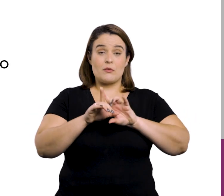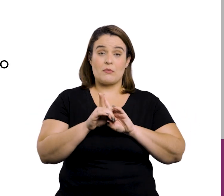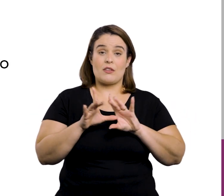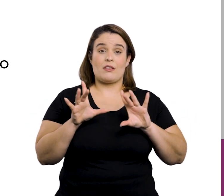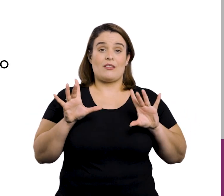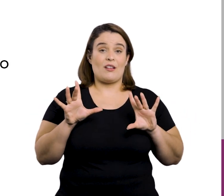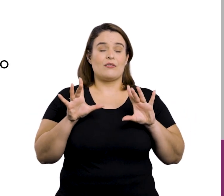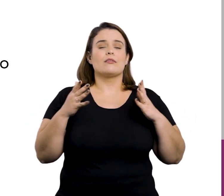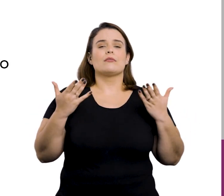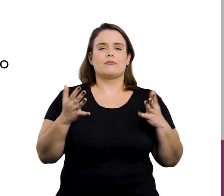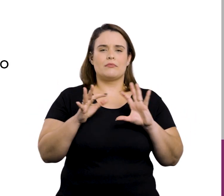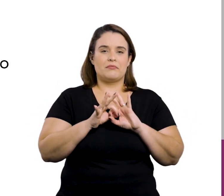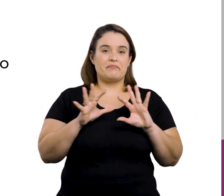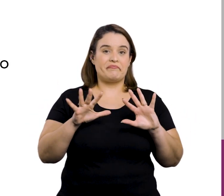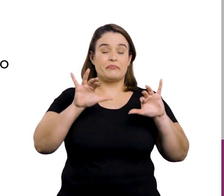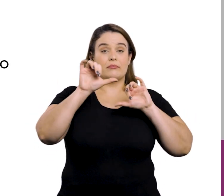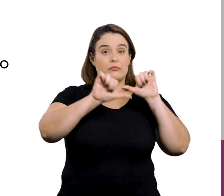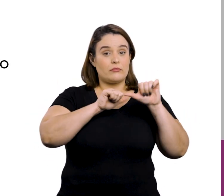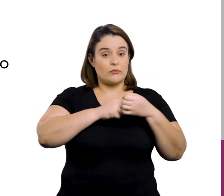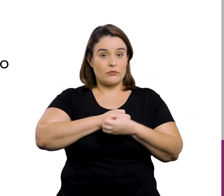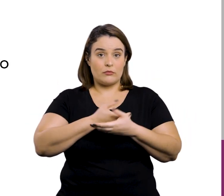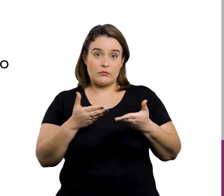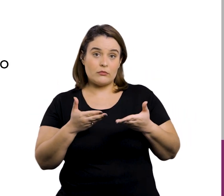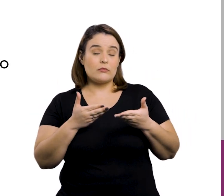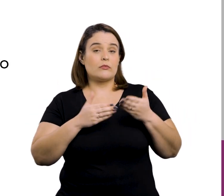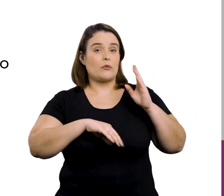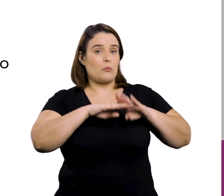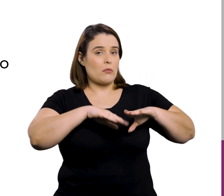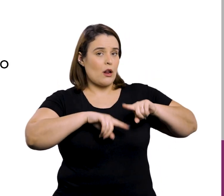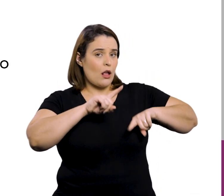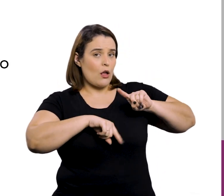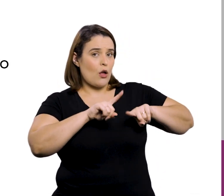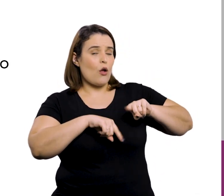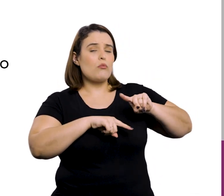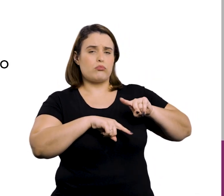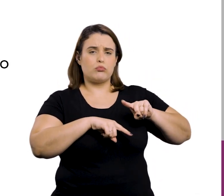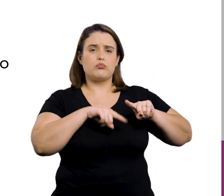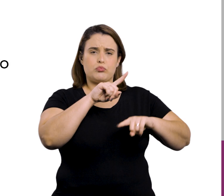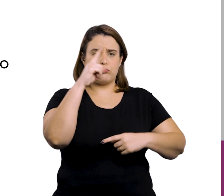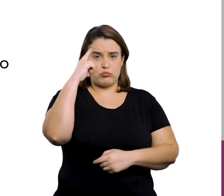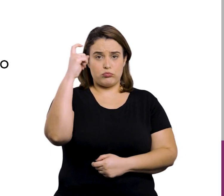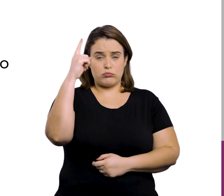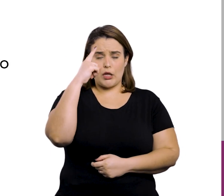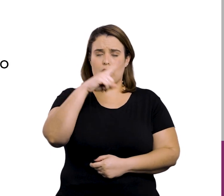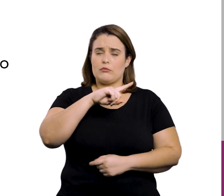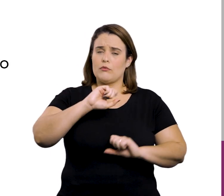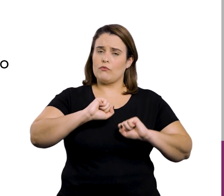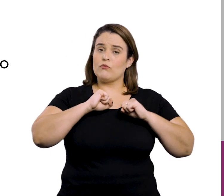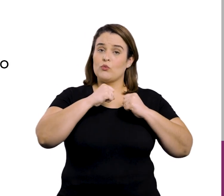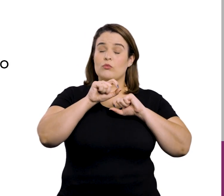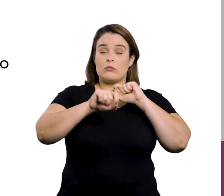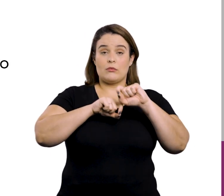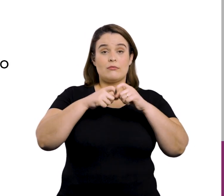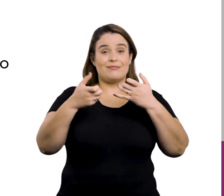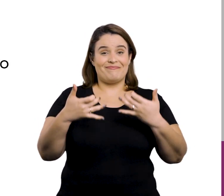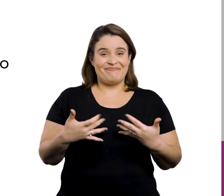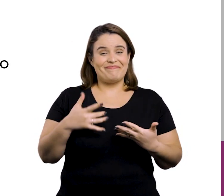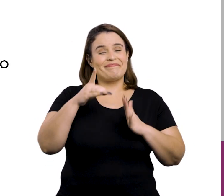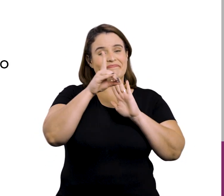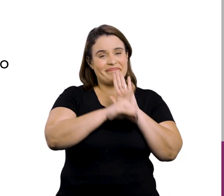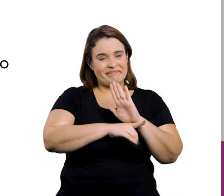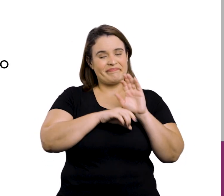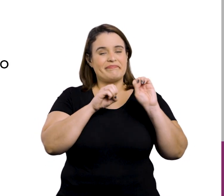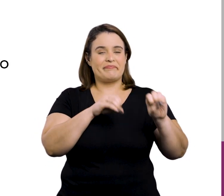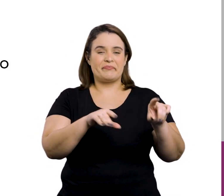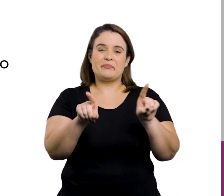de distribuir e modificar trabalhos e obras criativas têm ganhado força e se justificam pelo direito à educação e à